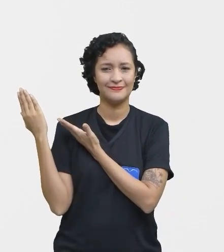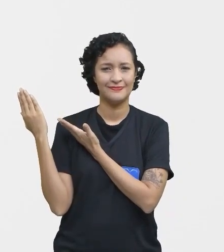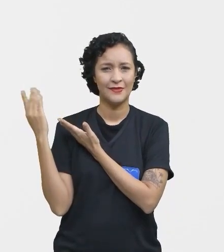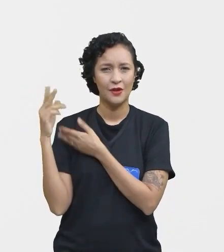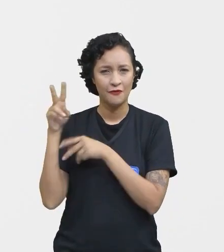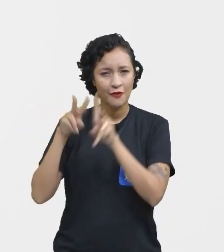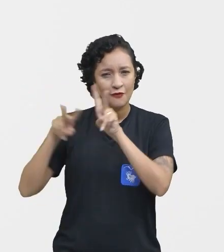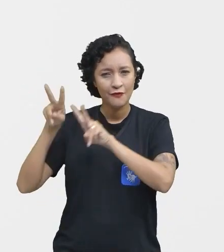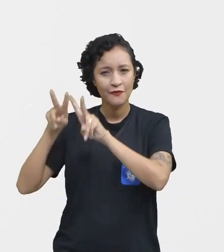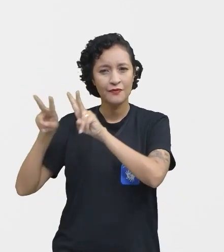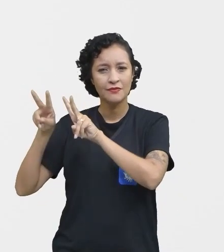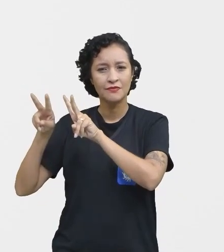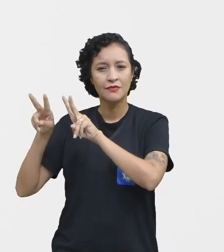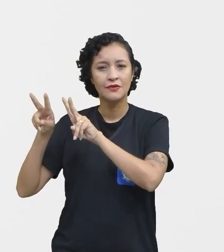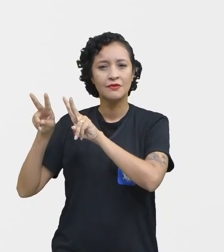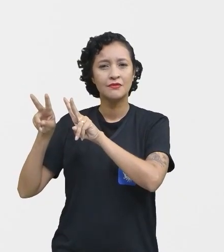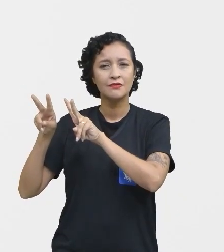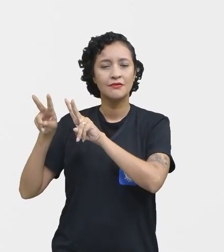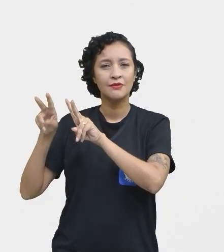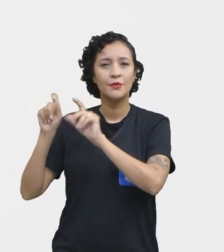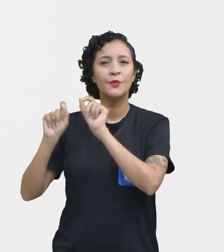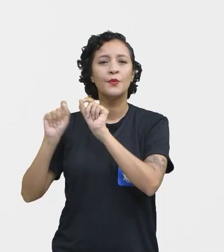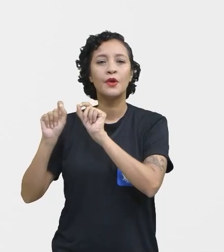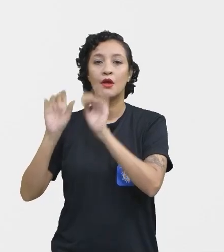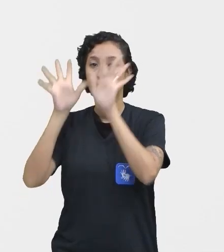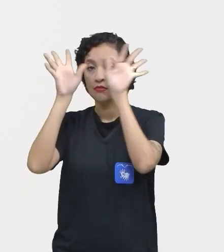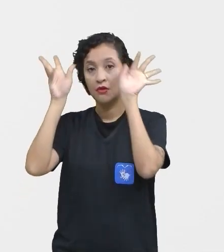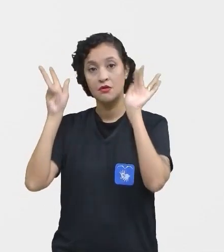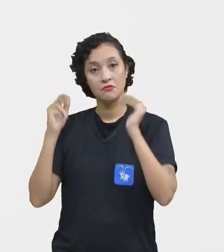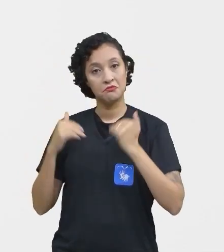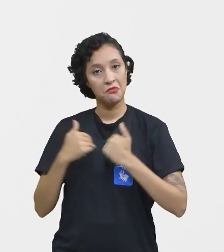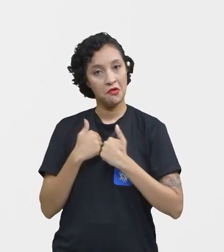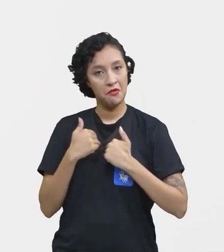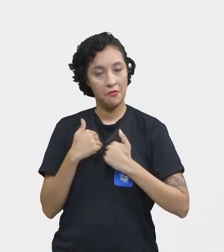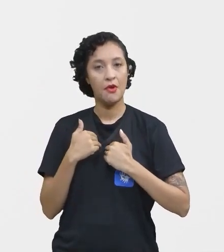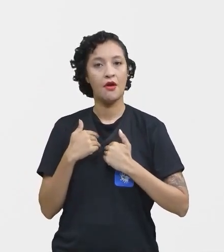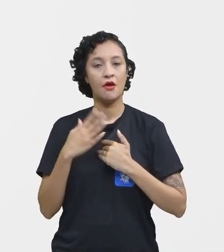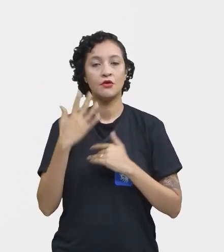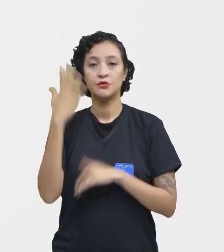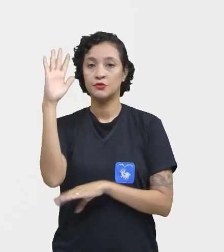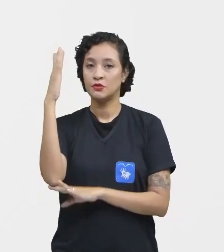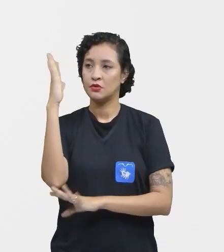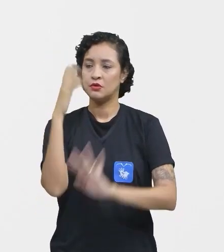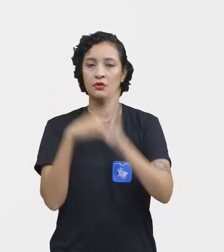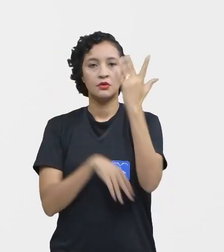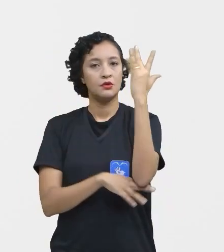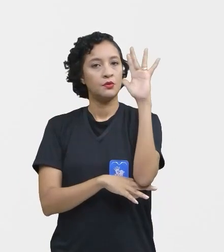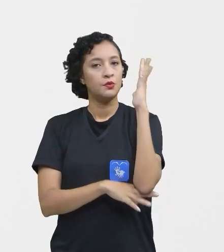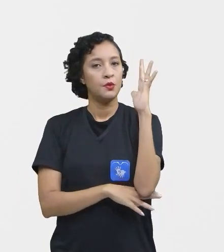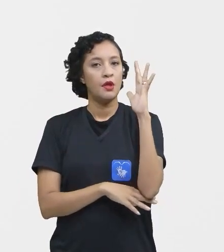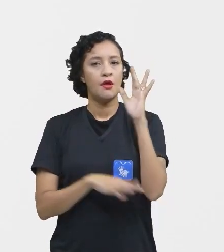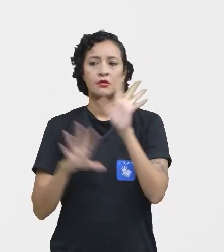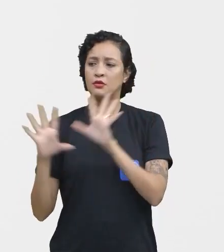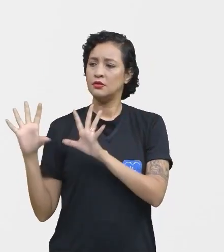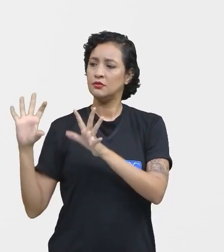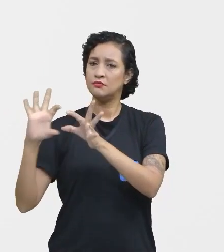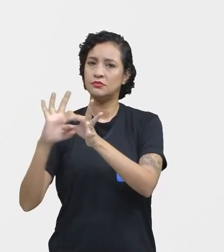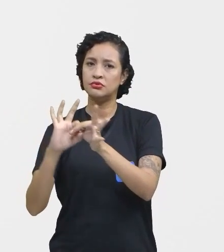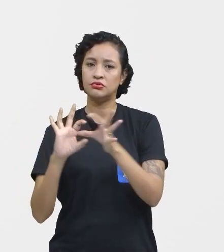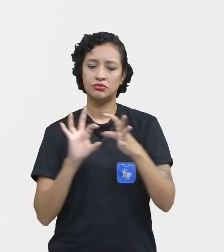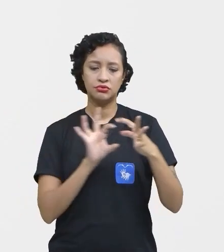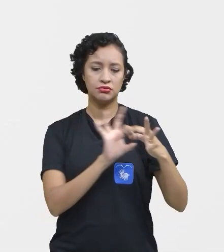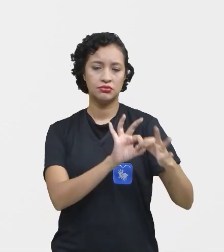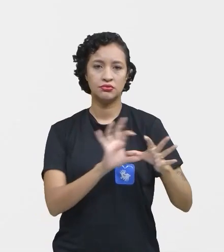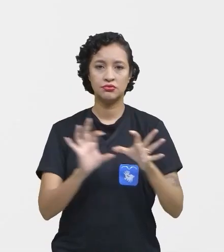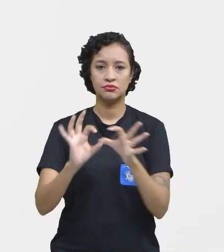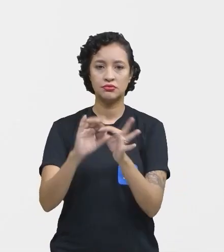ver, existem muitos animais na natureza, e todos eles, de alguma forma, eles estão interligados. Como vocês podem